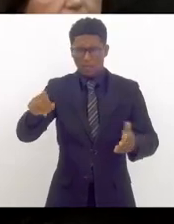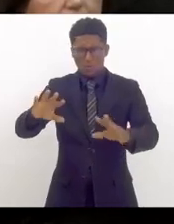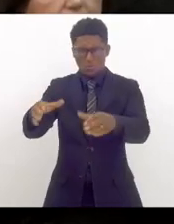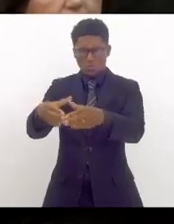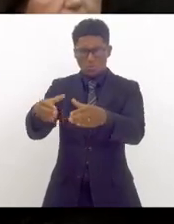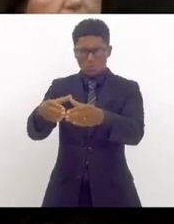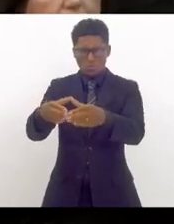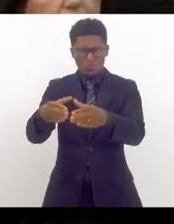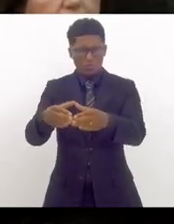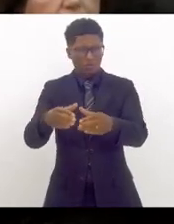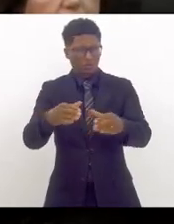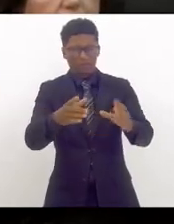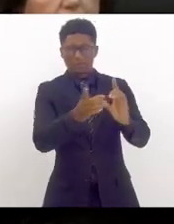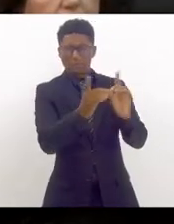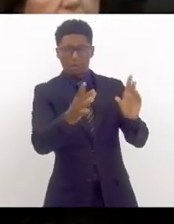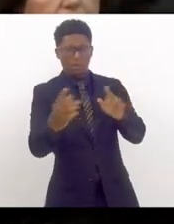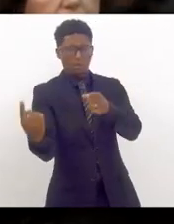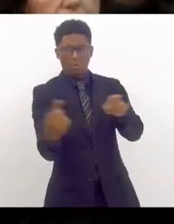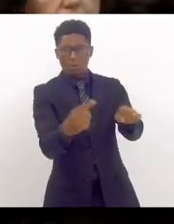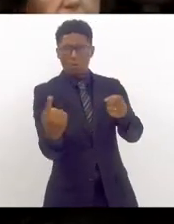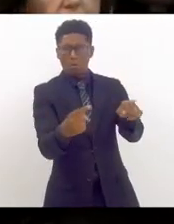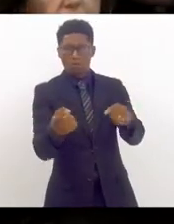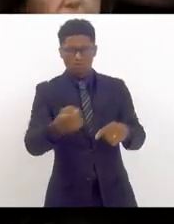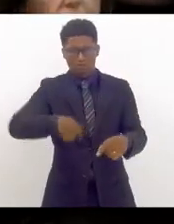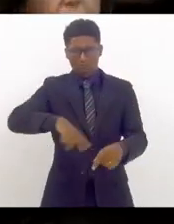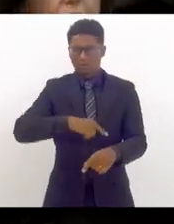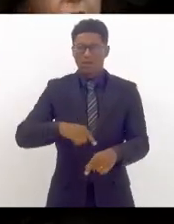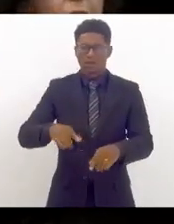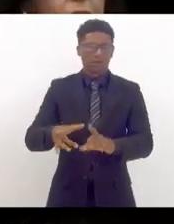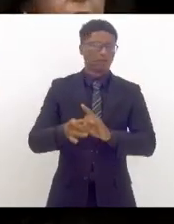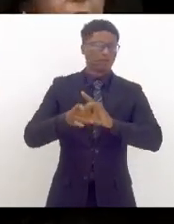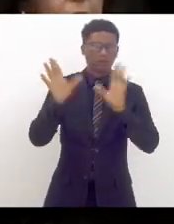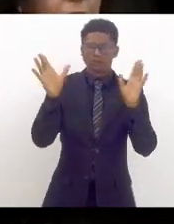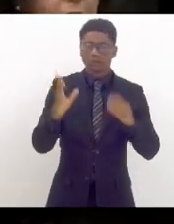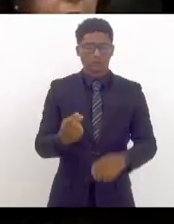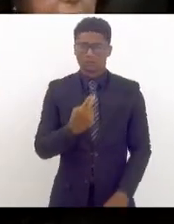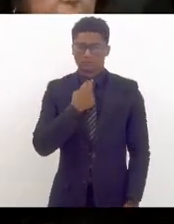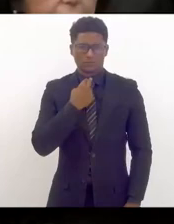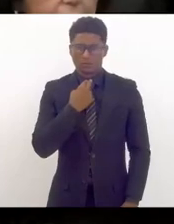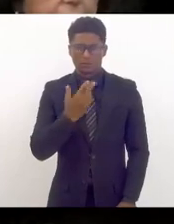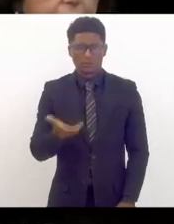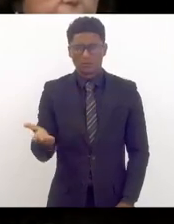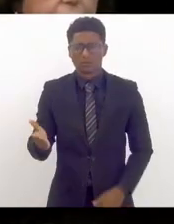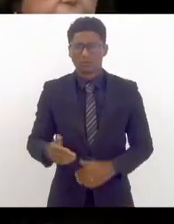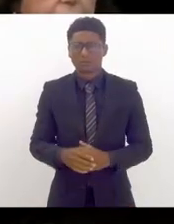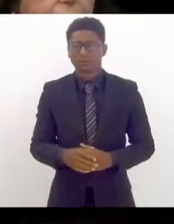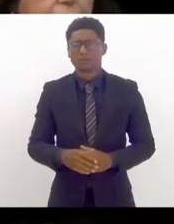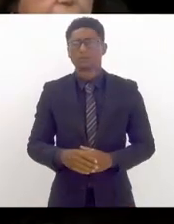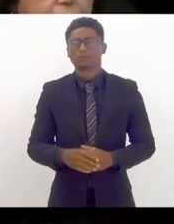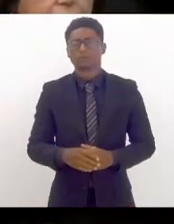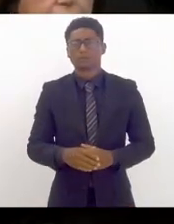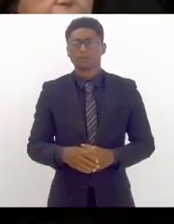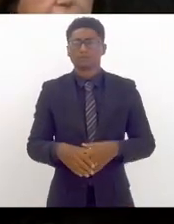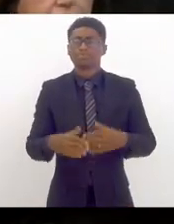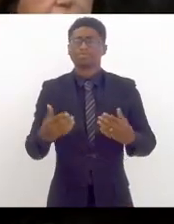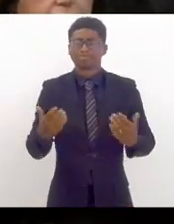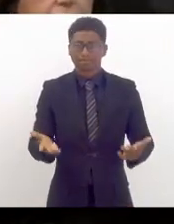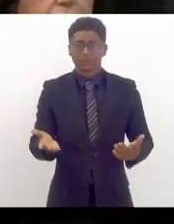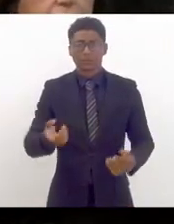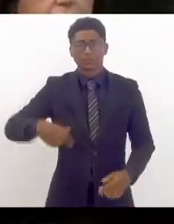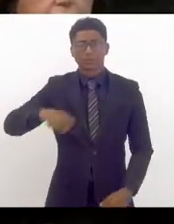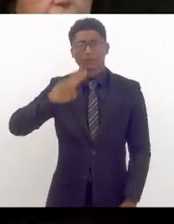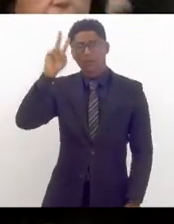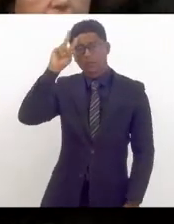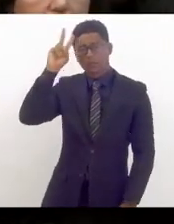ataques à democracia, ataques ao veredito do voto popular. Não, isso é negar a nossa história, a nossa